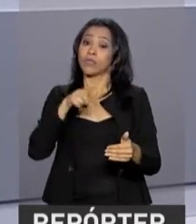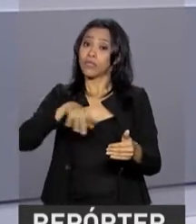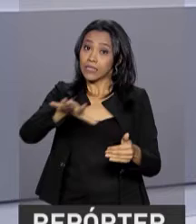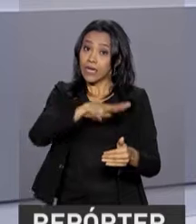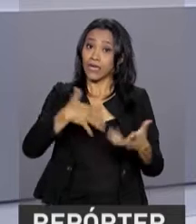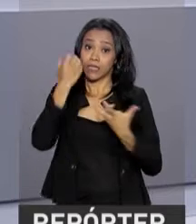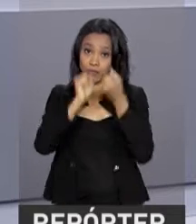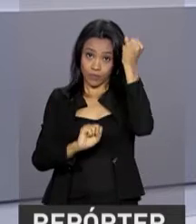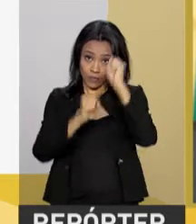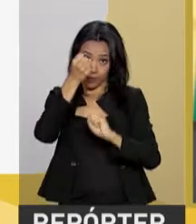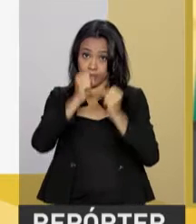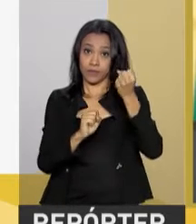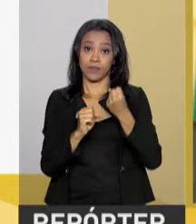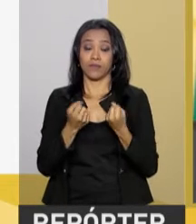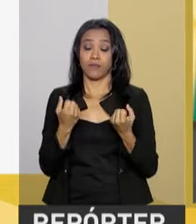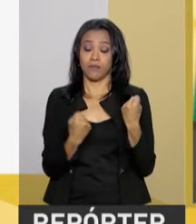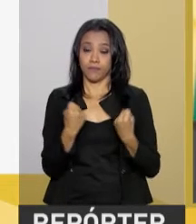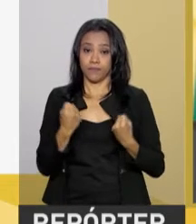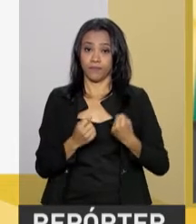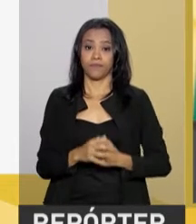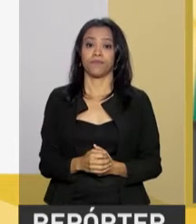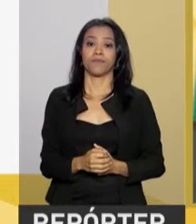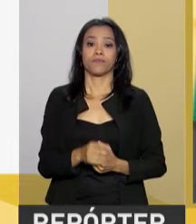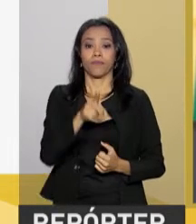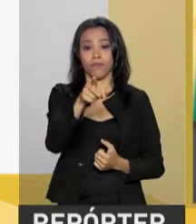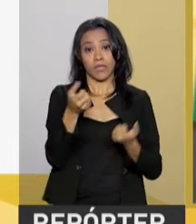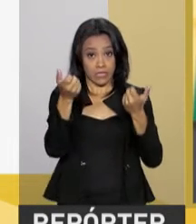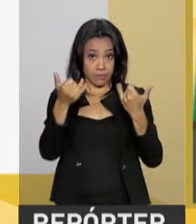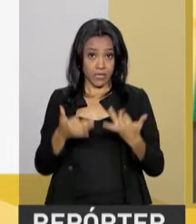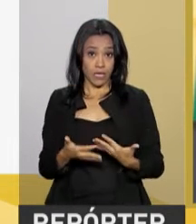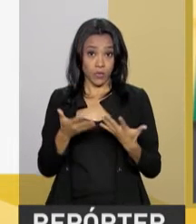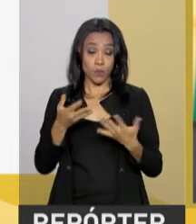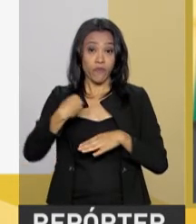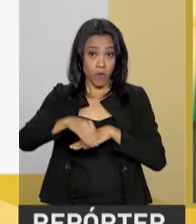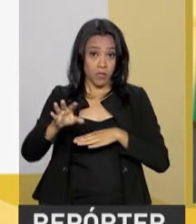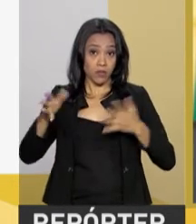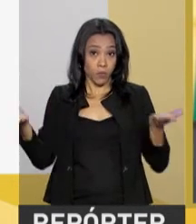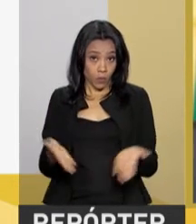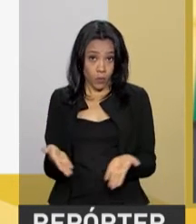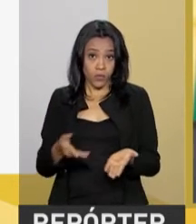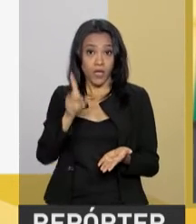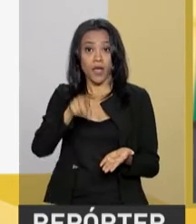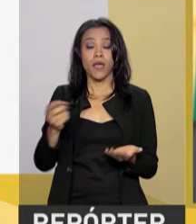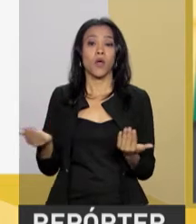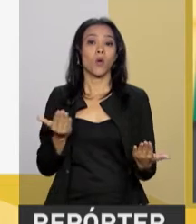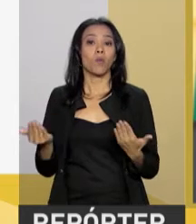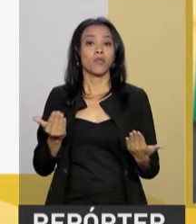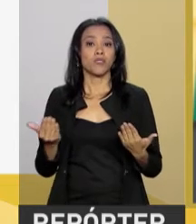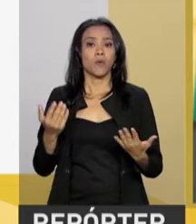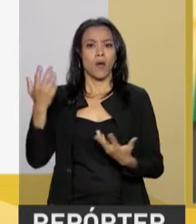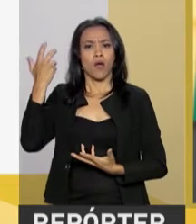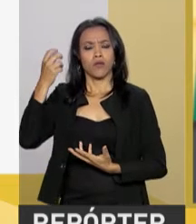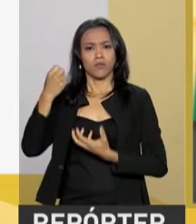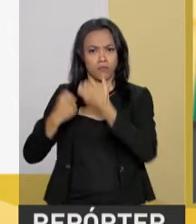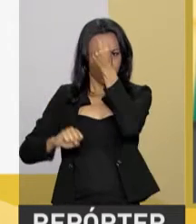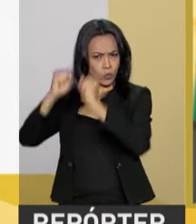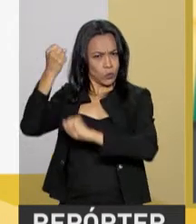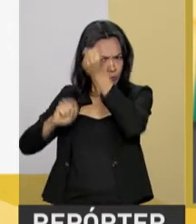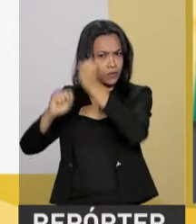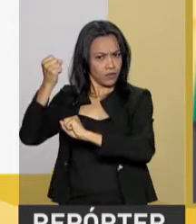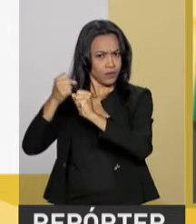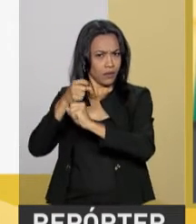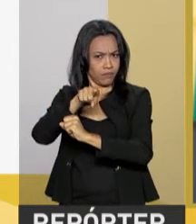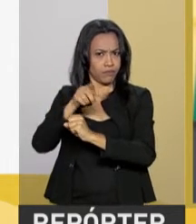veículos se eu quiser dar um dado de hoje para você é a comparação entre a produção desse valor